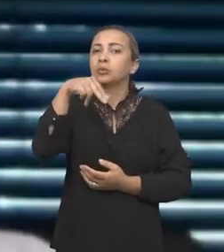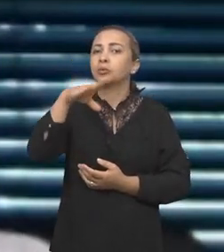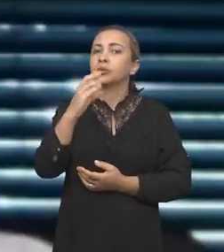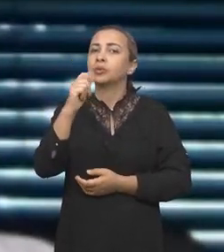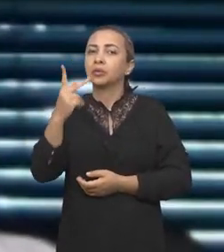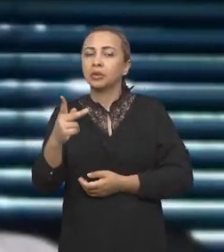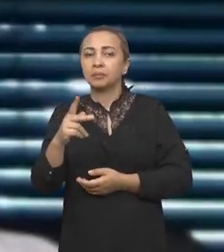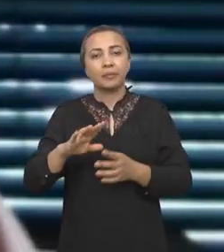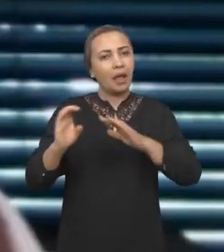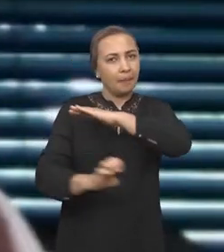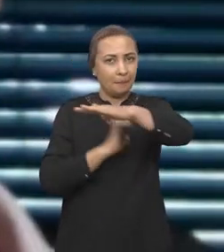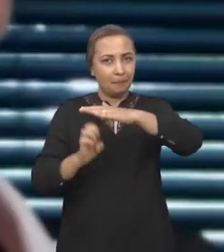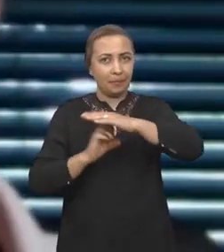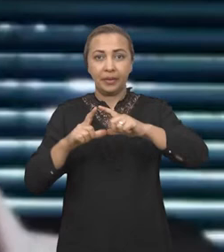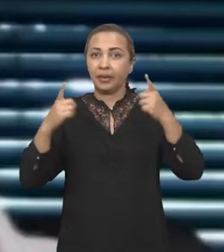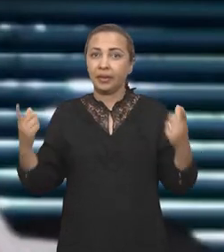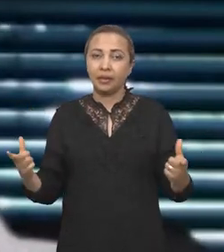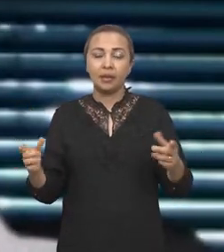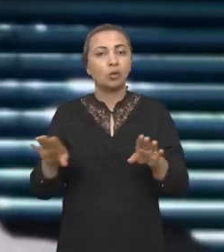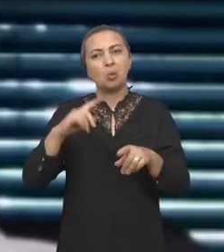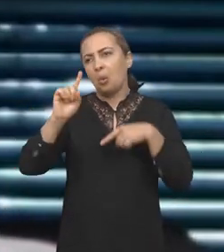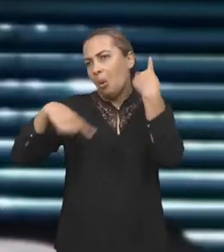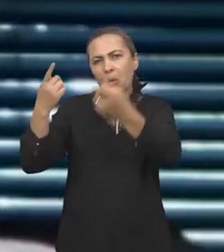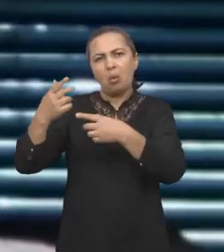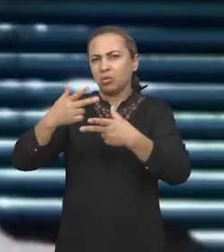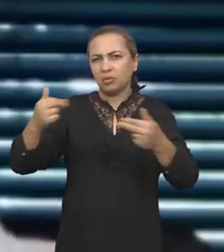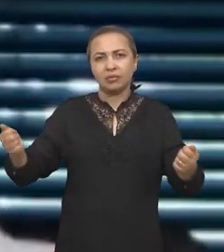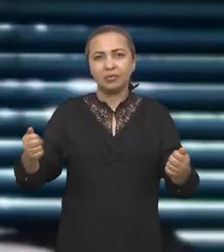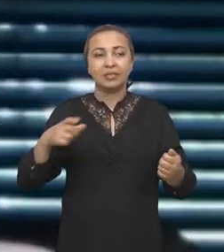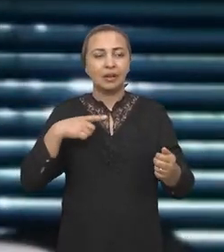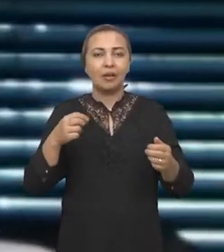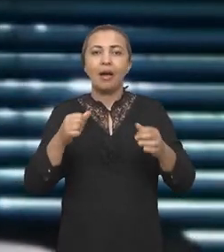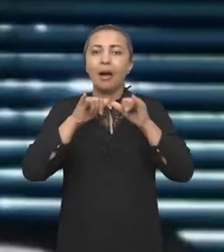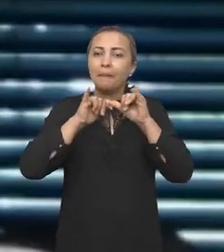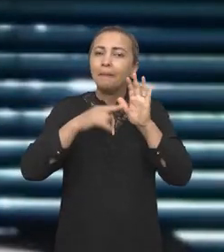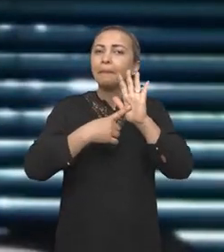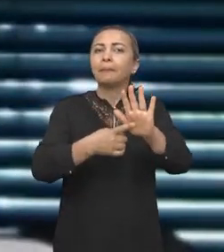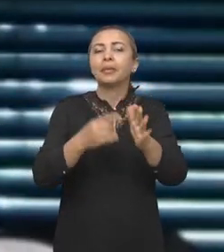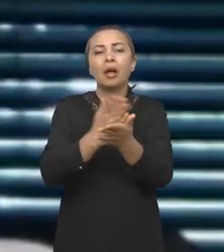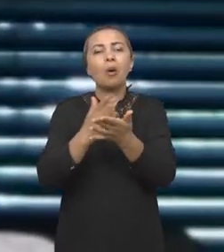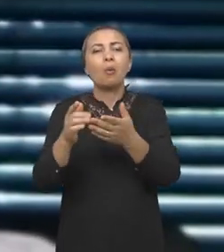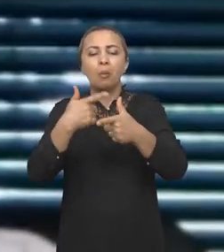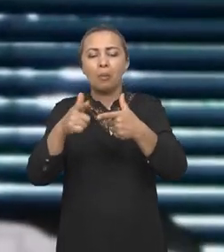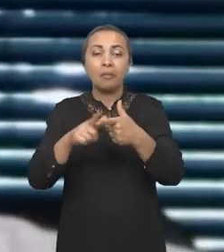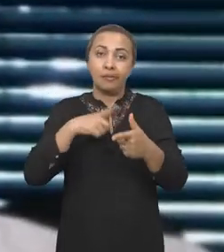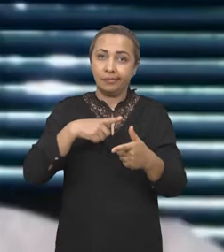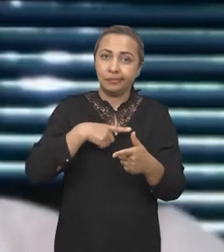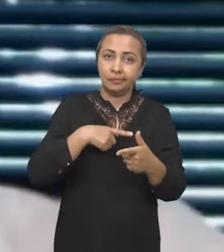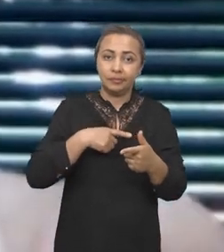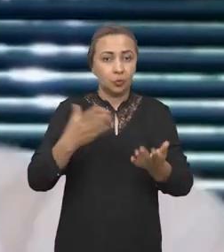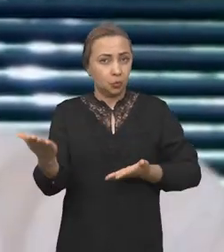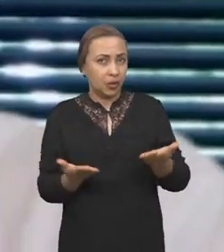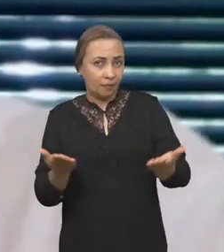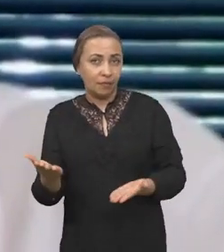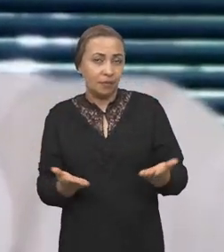no caso a Cegás ou outra, ela elenca alguns problemas que ela gostaria de comprar a solução, seja um produto ou um serviço. E